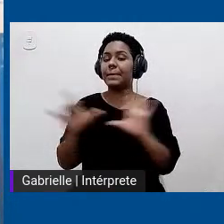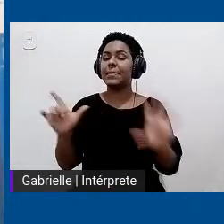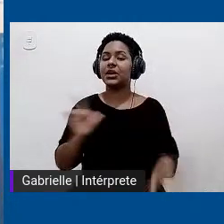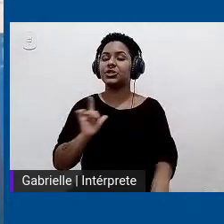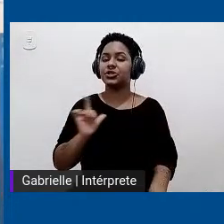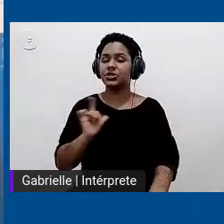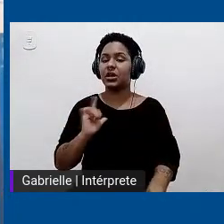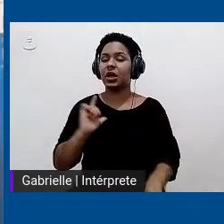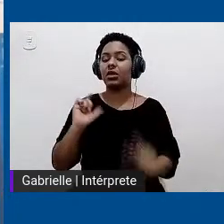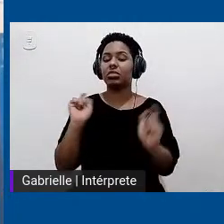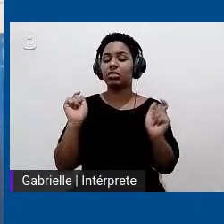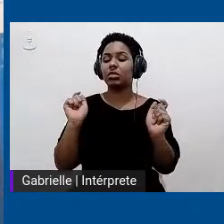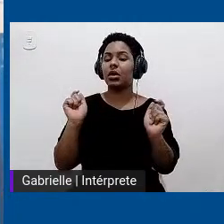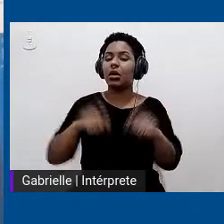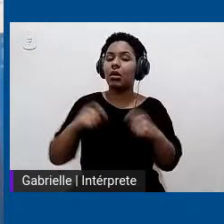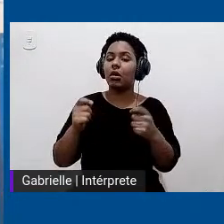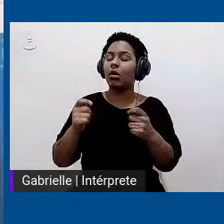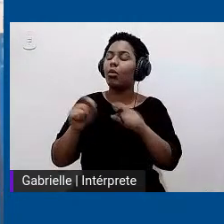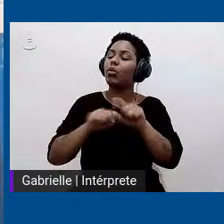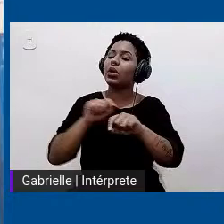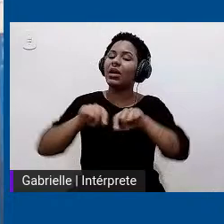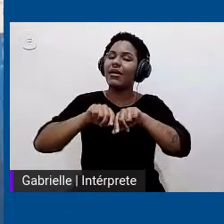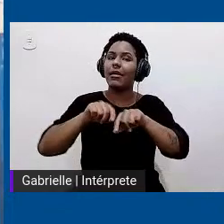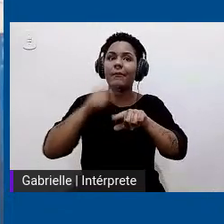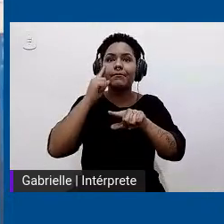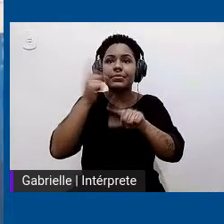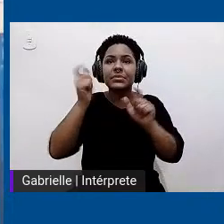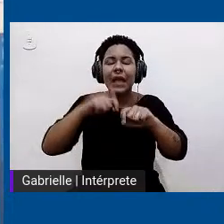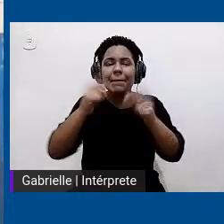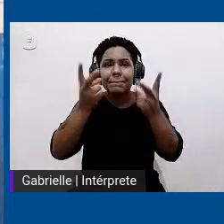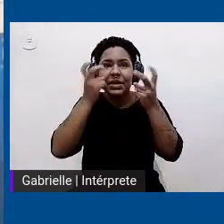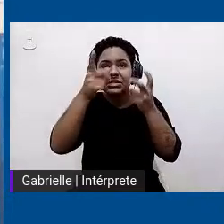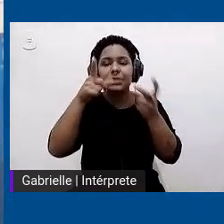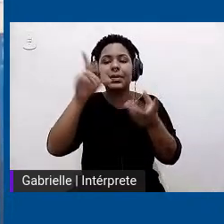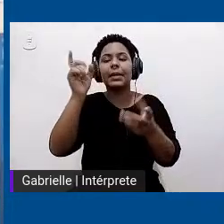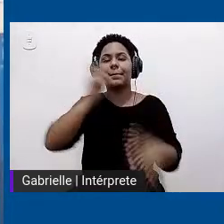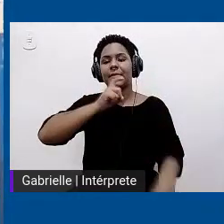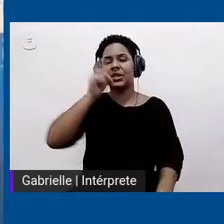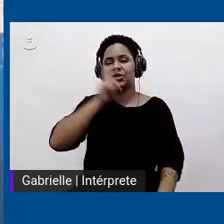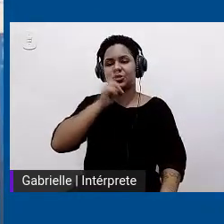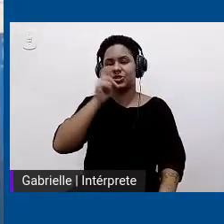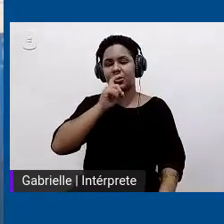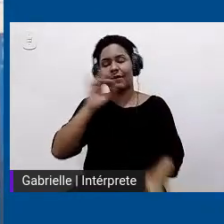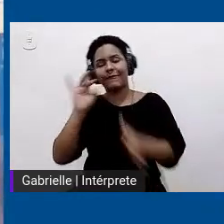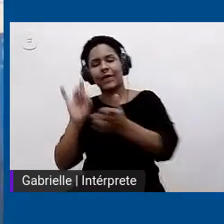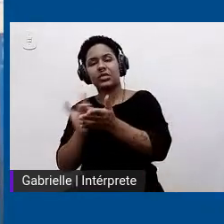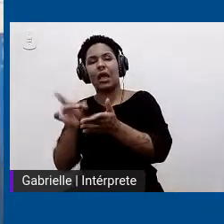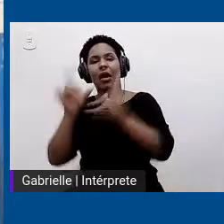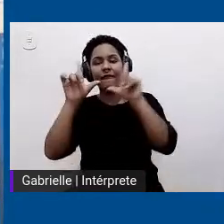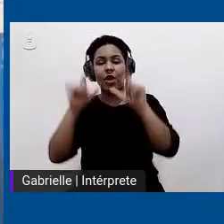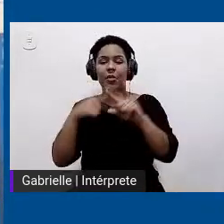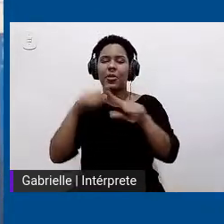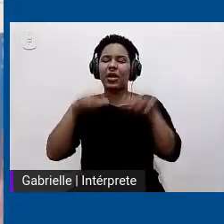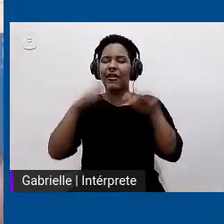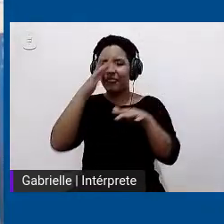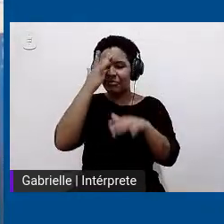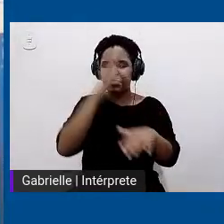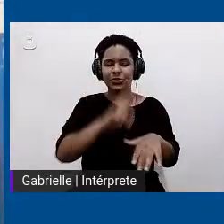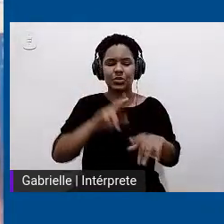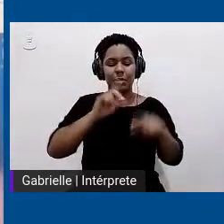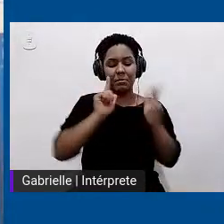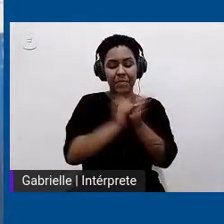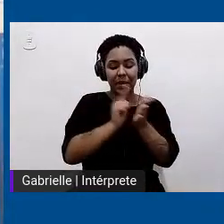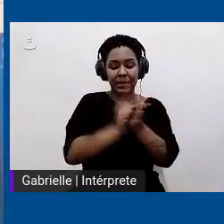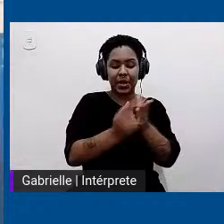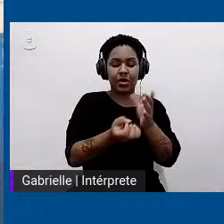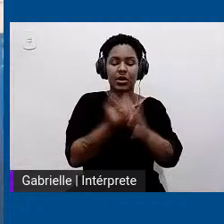a identificação de diversas fraudes, porque, de repente, o sujeito faz um papel, até produz um